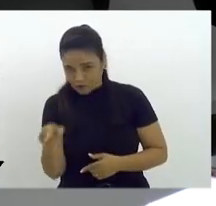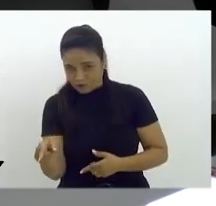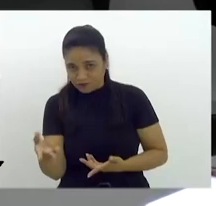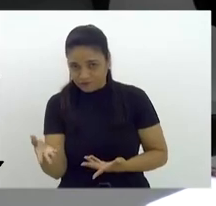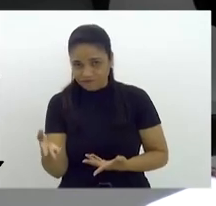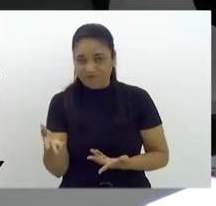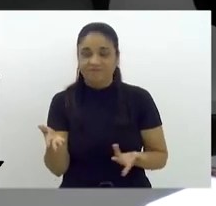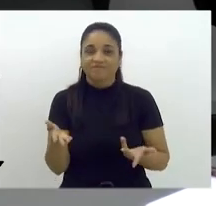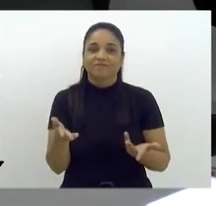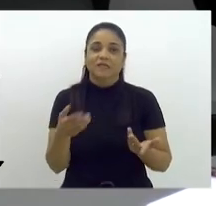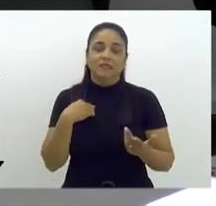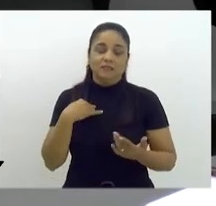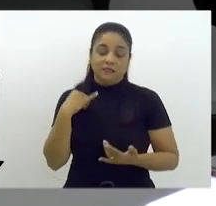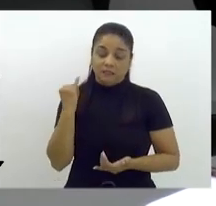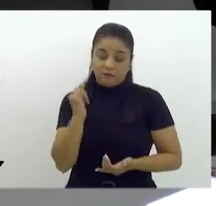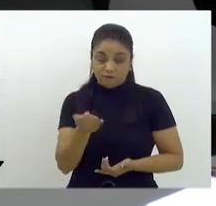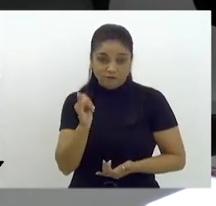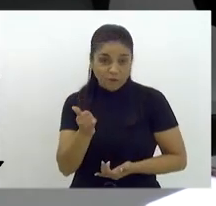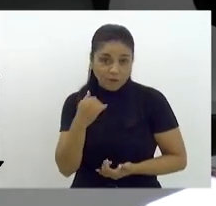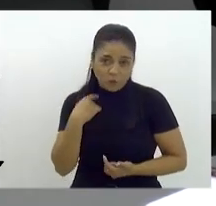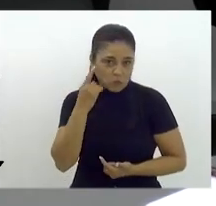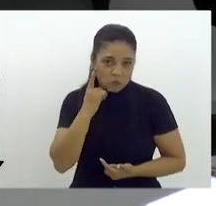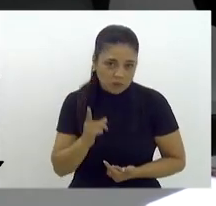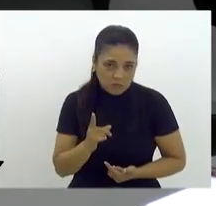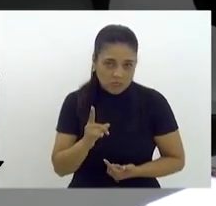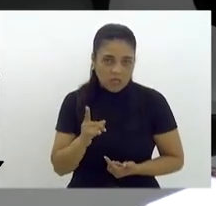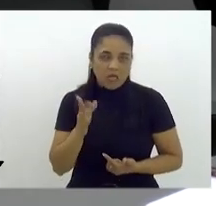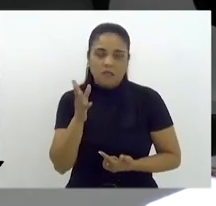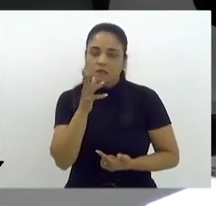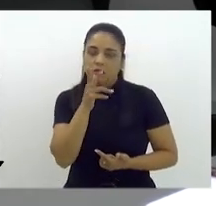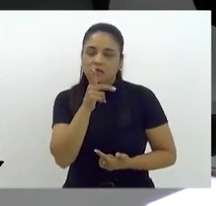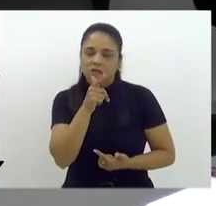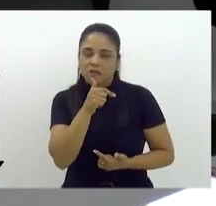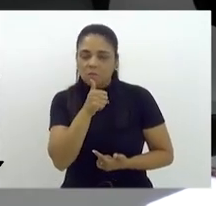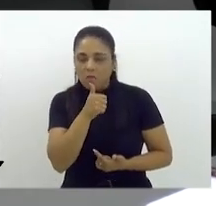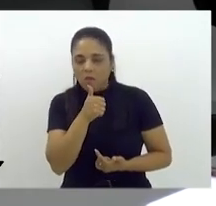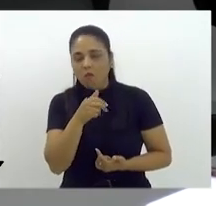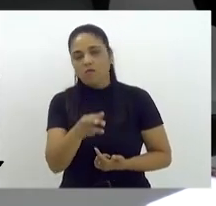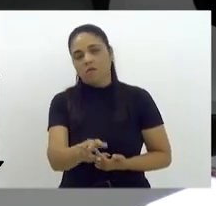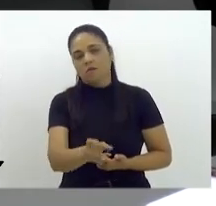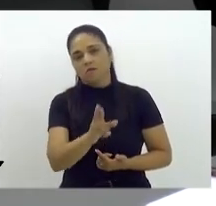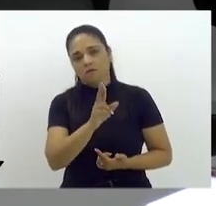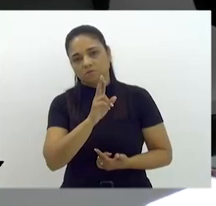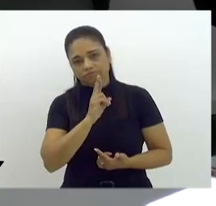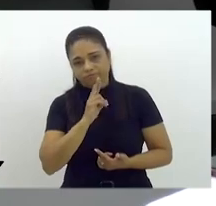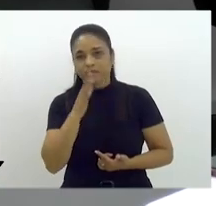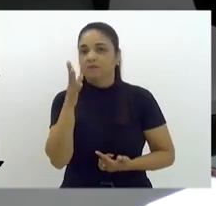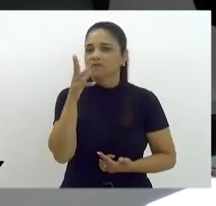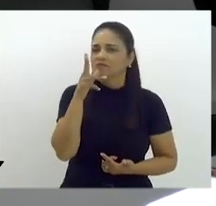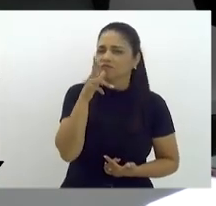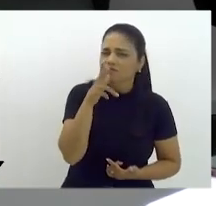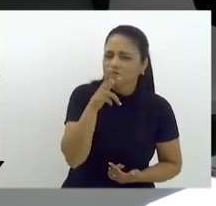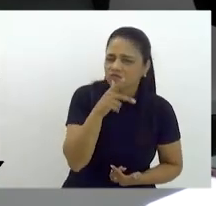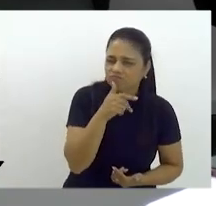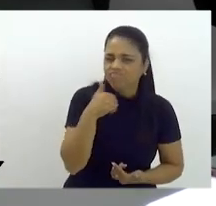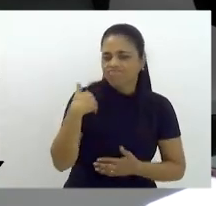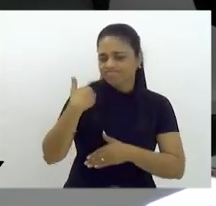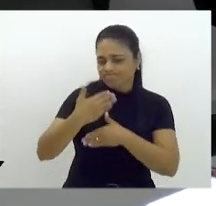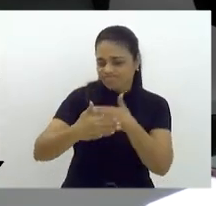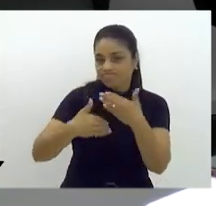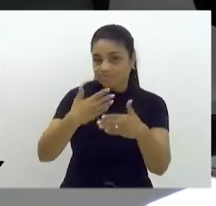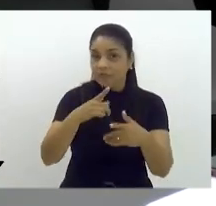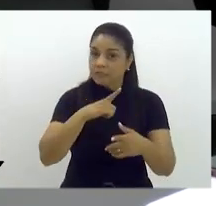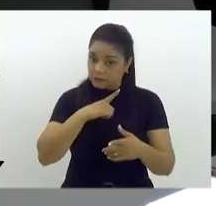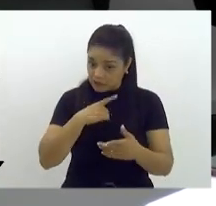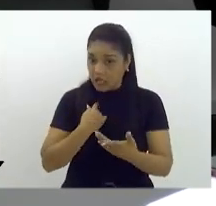e não não vem não vem demora muito porque é tudo muito dificultado embora nós tenhamos recurso para